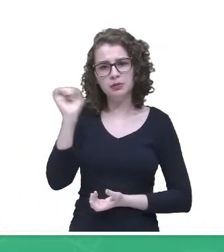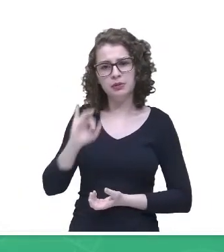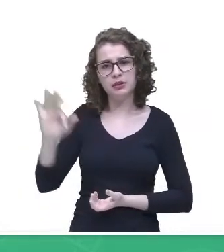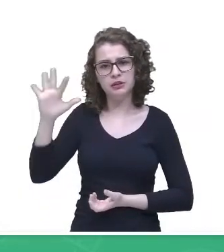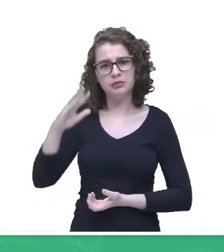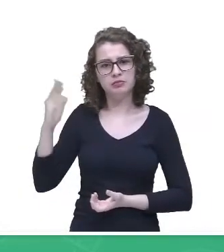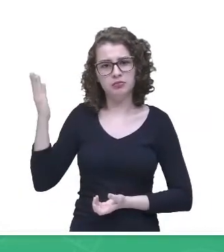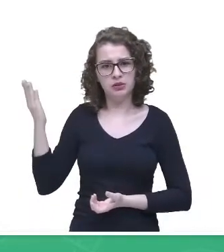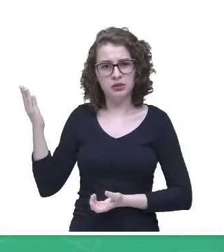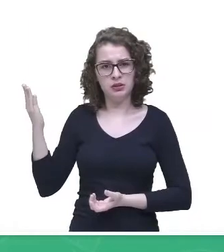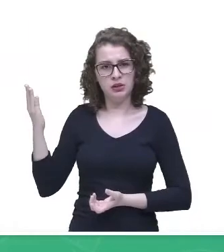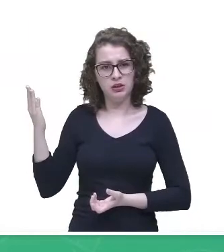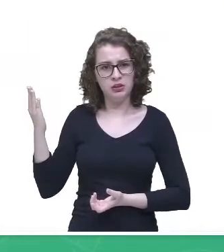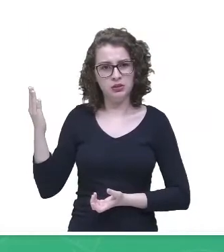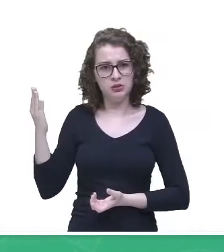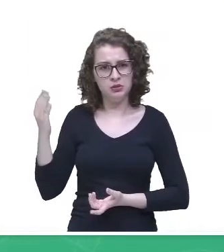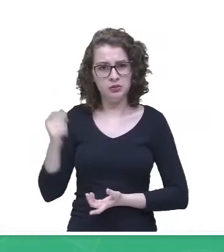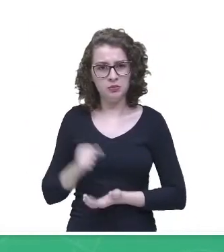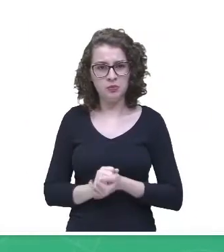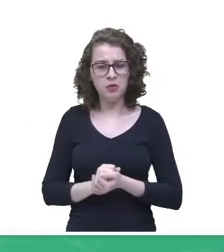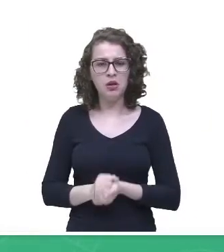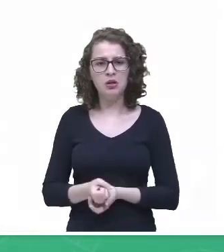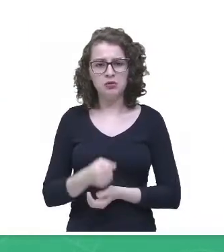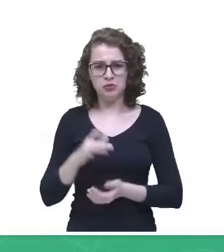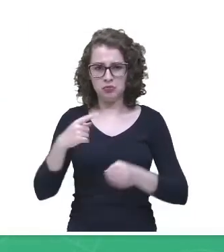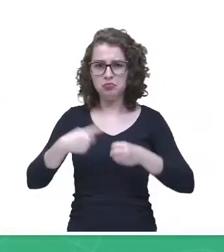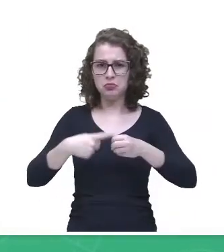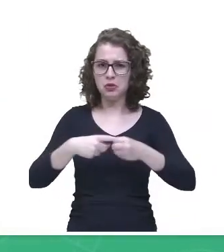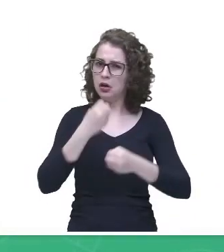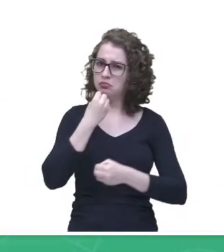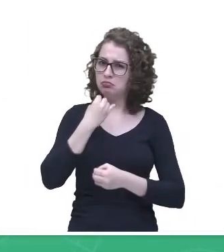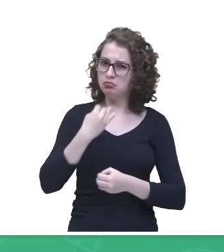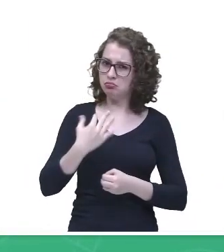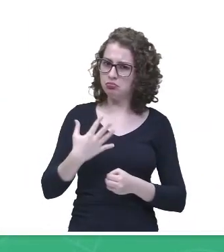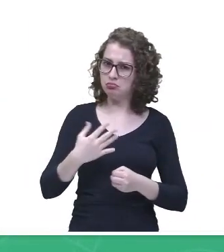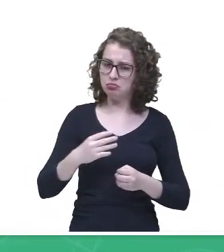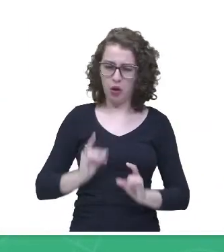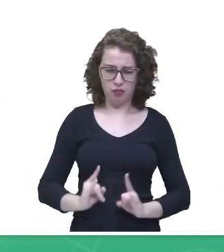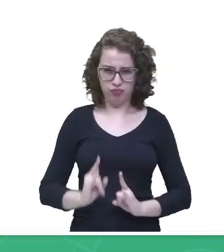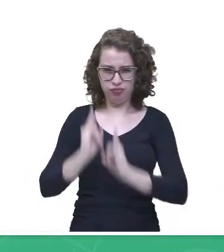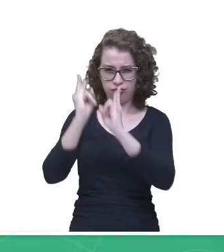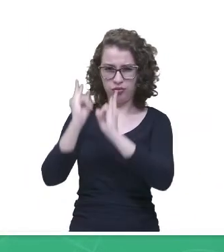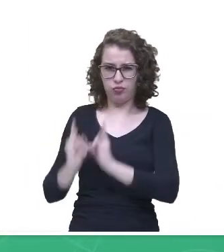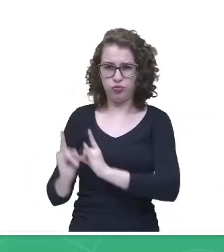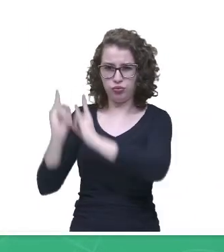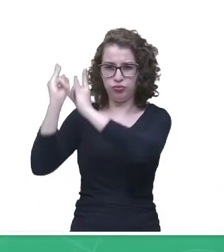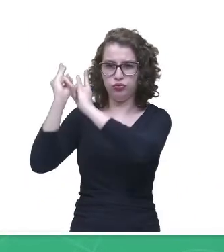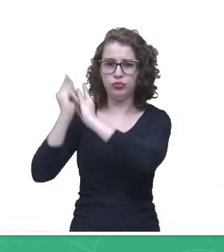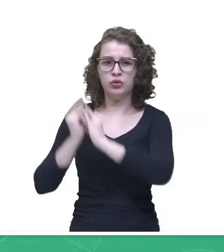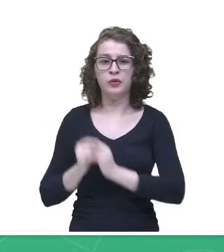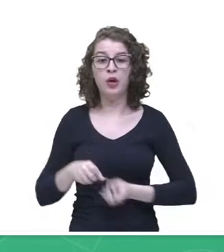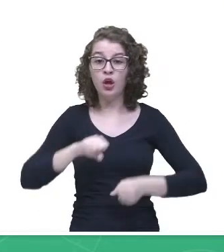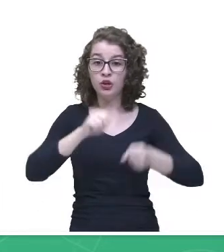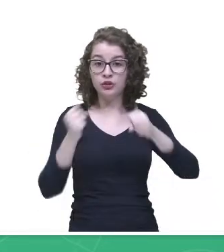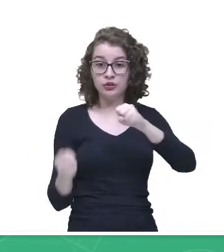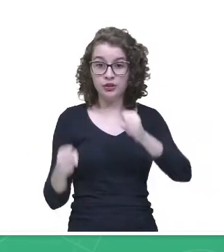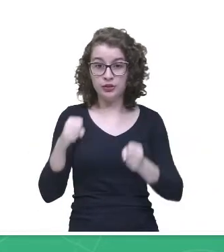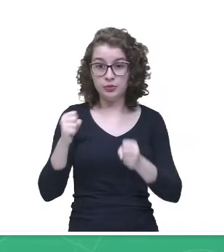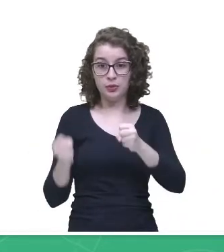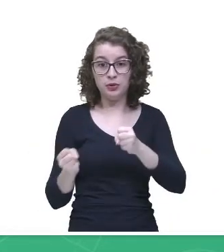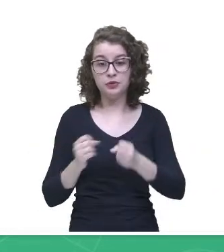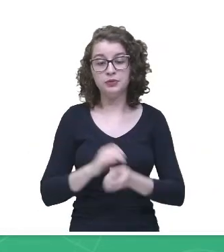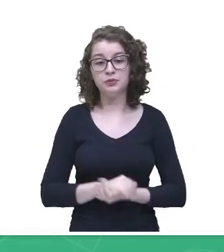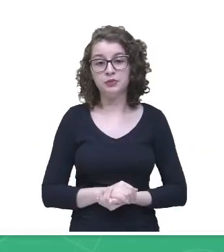bem estruturadas, né? Falando principalmente na questão de transportes, né?